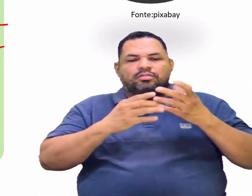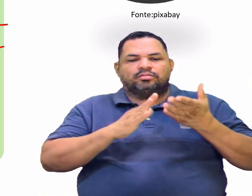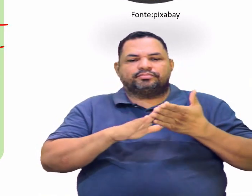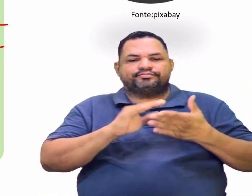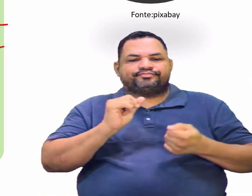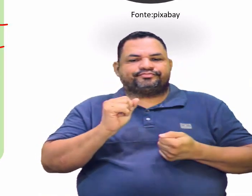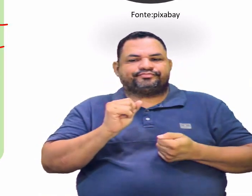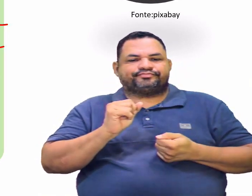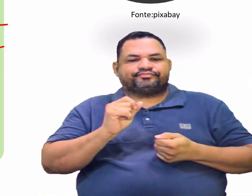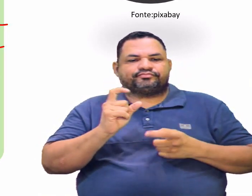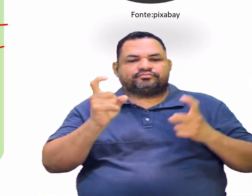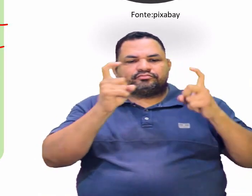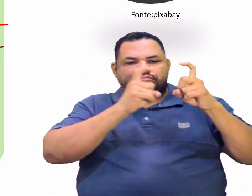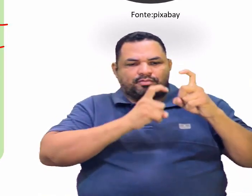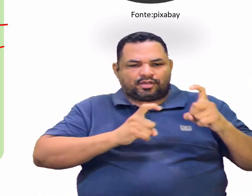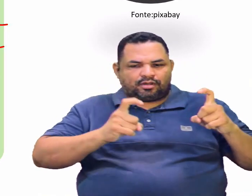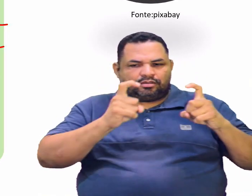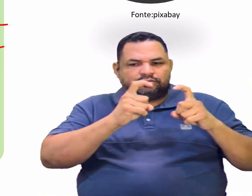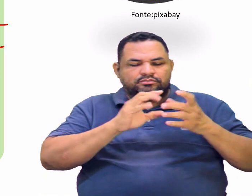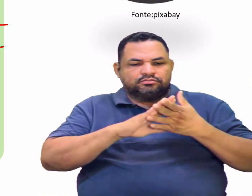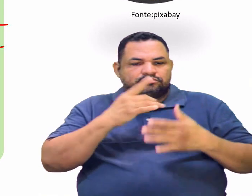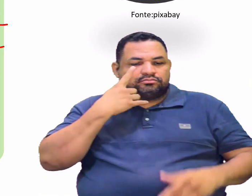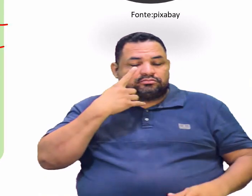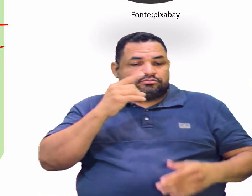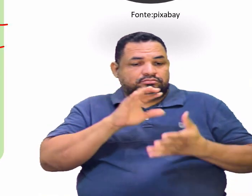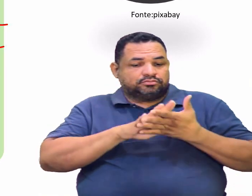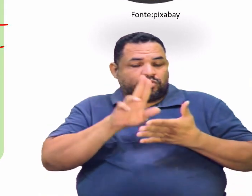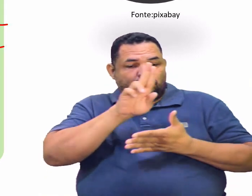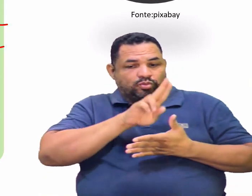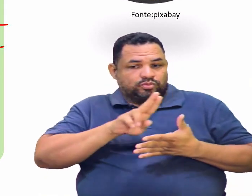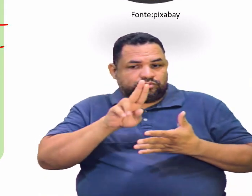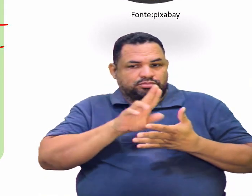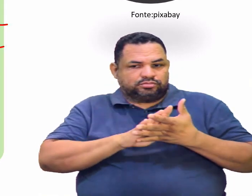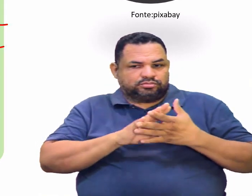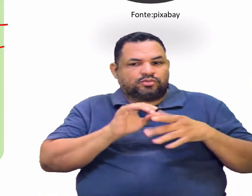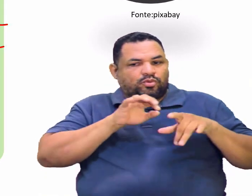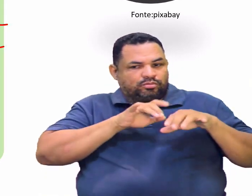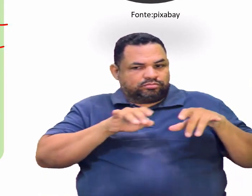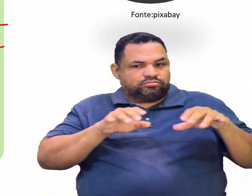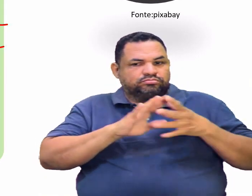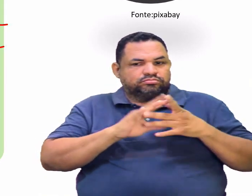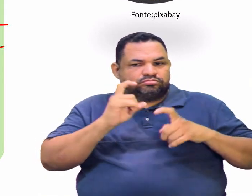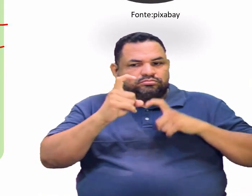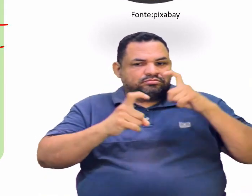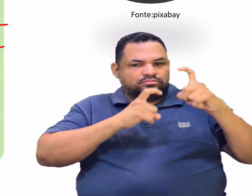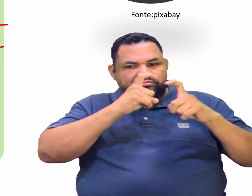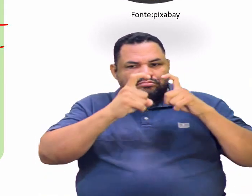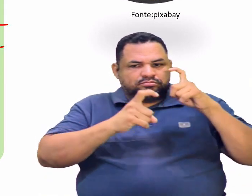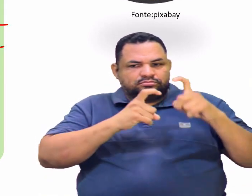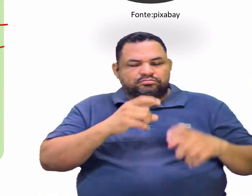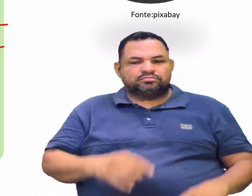nos filmes são muitas vezes através de computador, né?